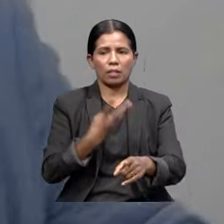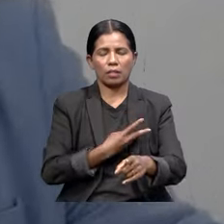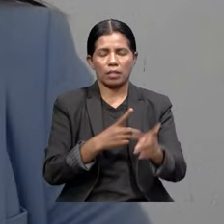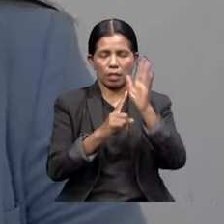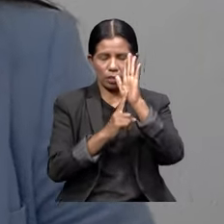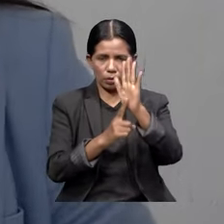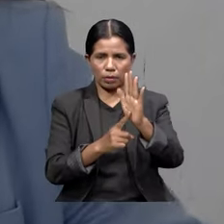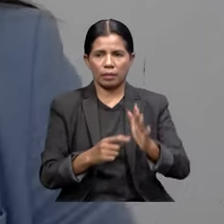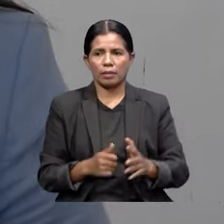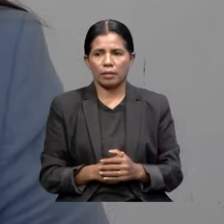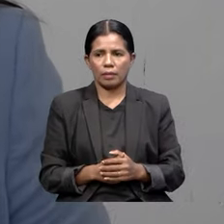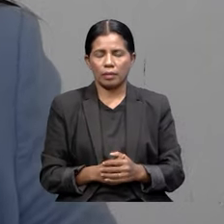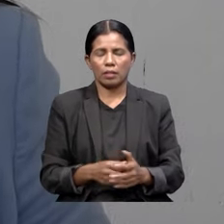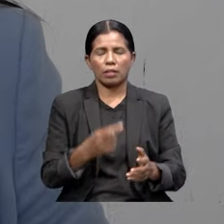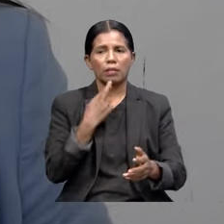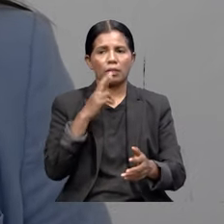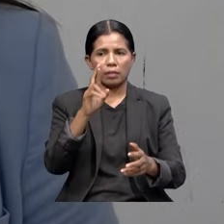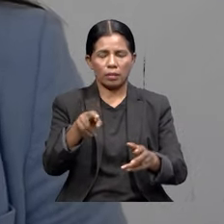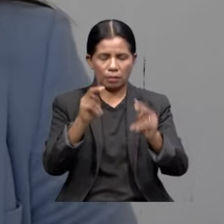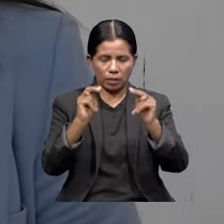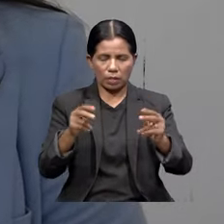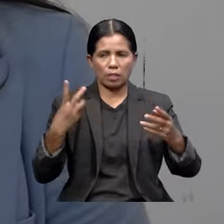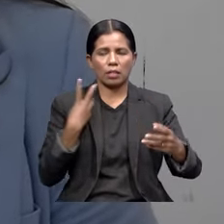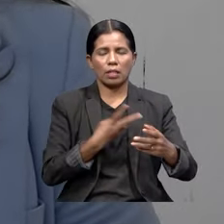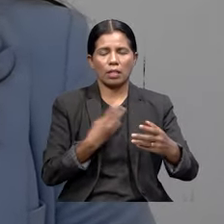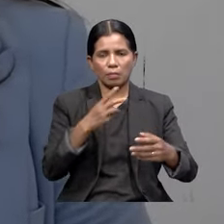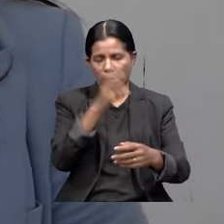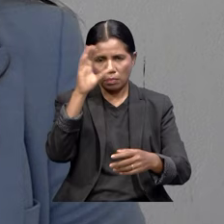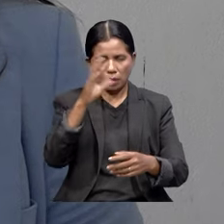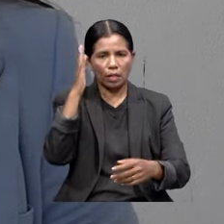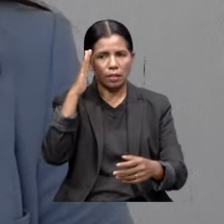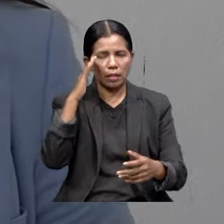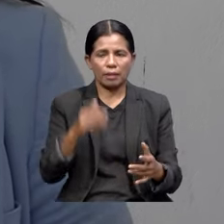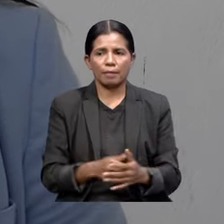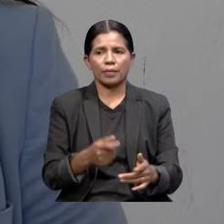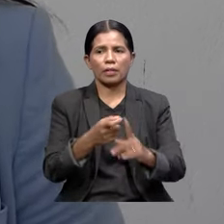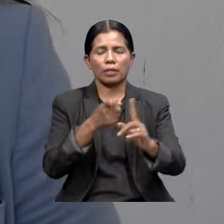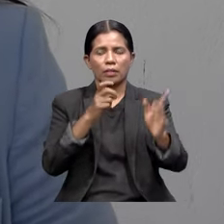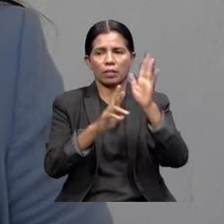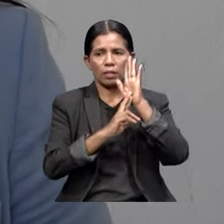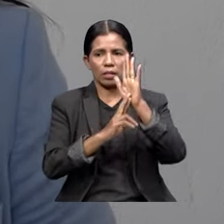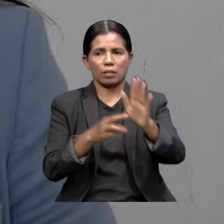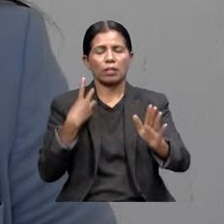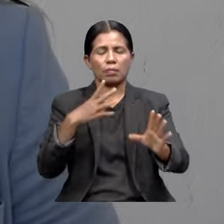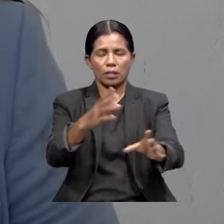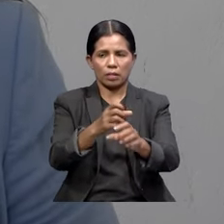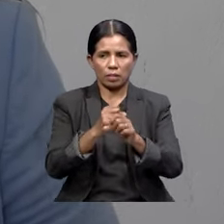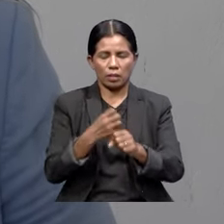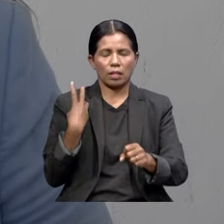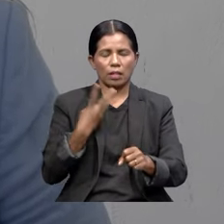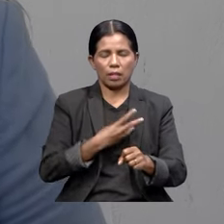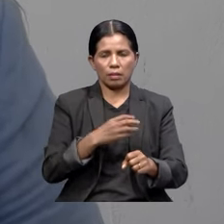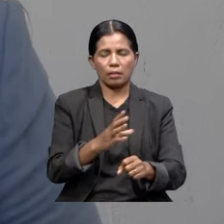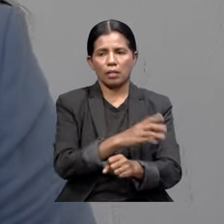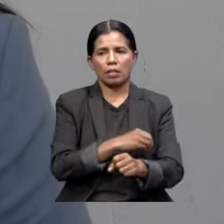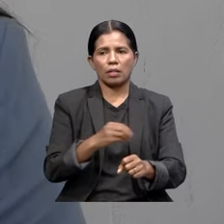kata correspondência precisa ir. Então, a mim verifica e o se relator não bem a mim simo, a mim verifica ona da,